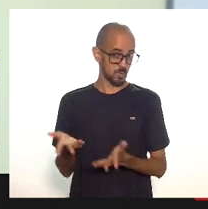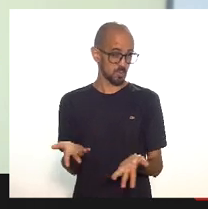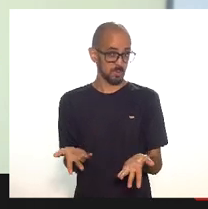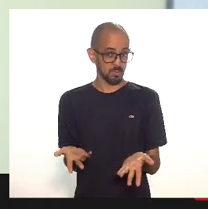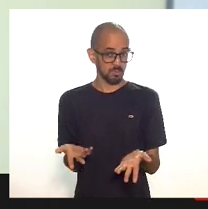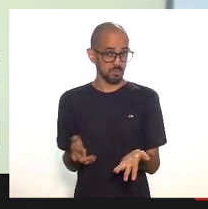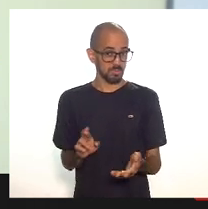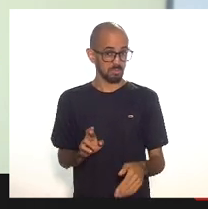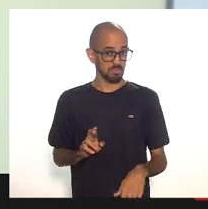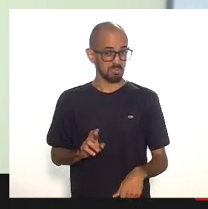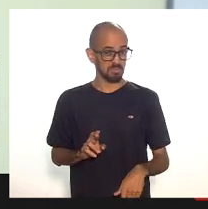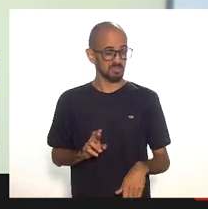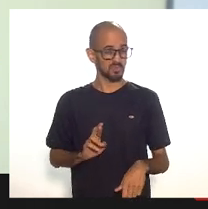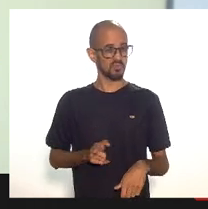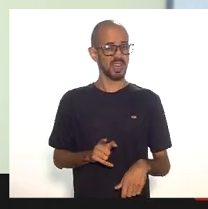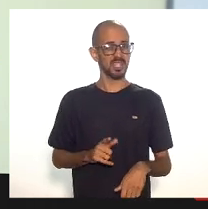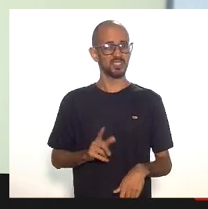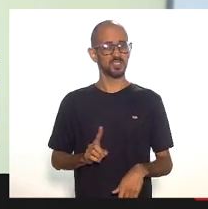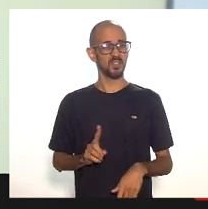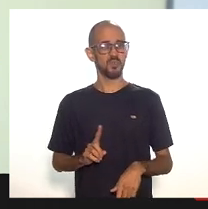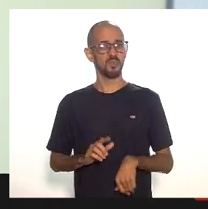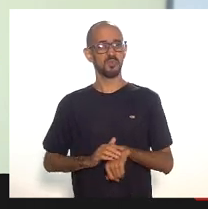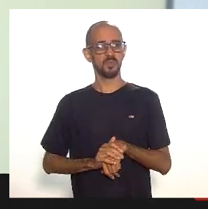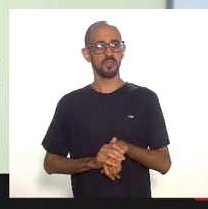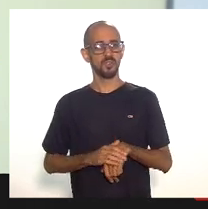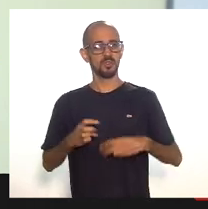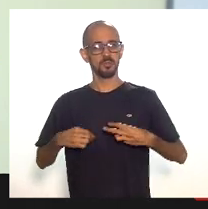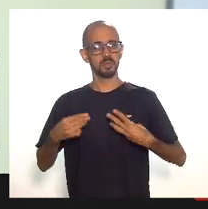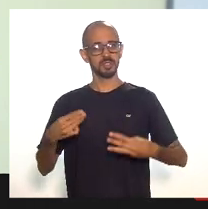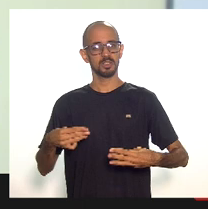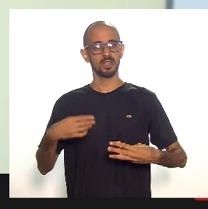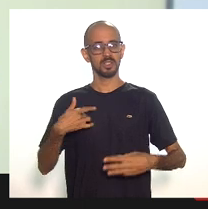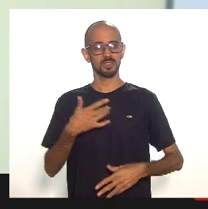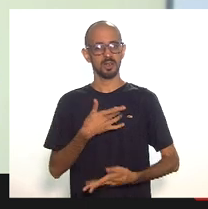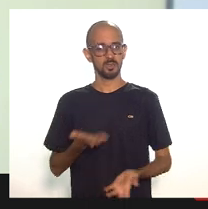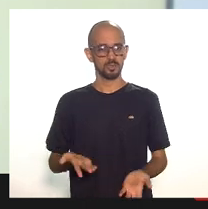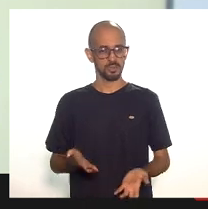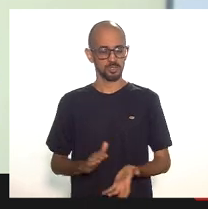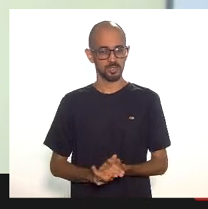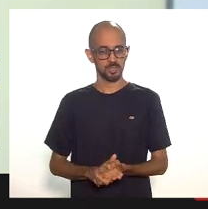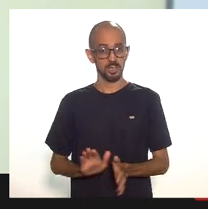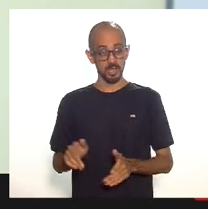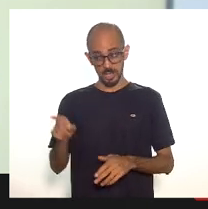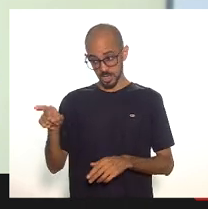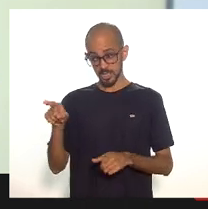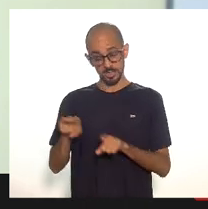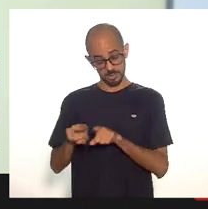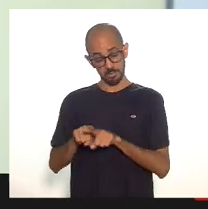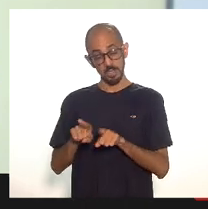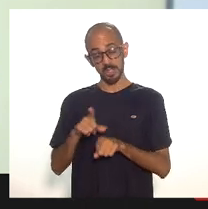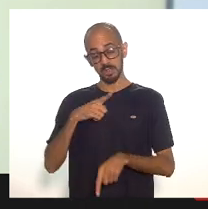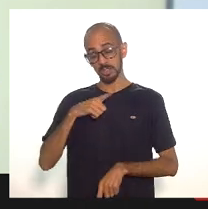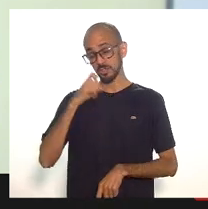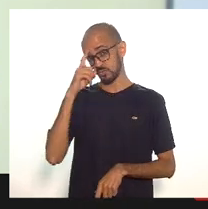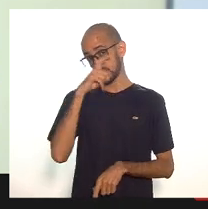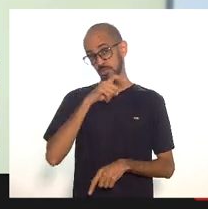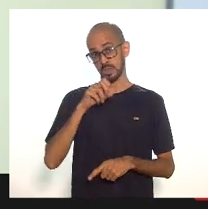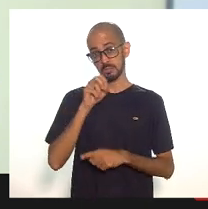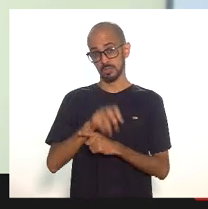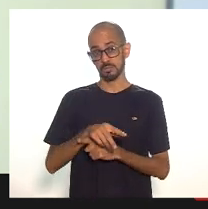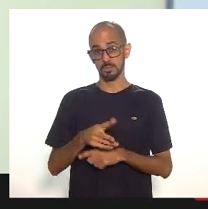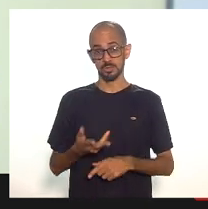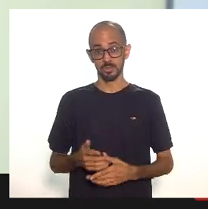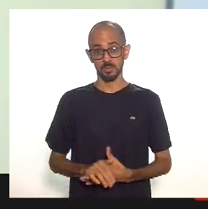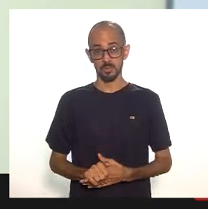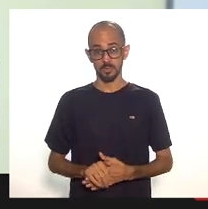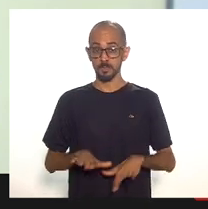Não difere muito da regra do Ministério da Saúde. E eles também têm dificuldade na contratação. Então, não